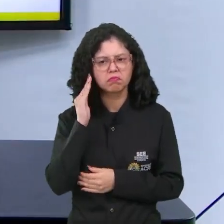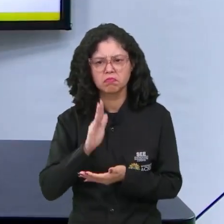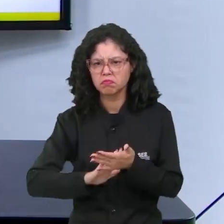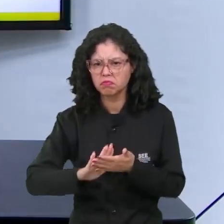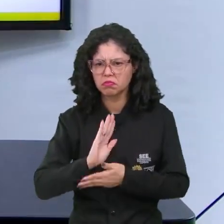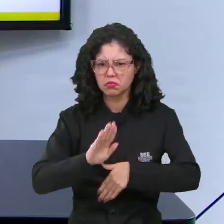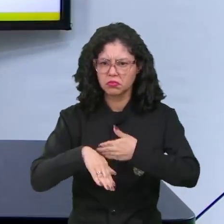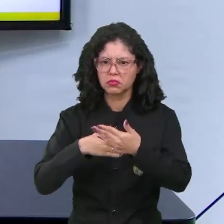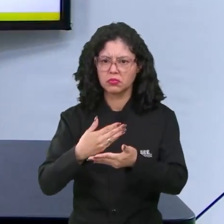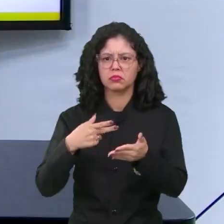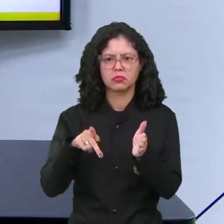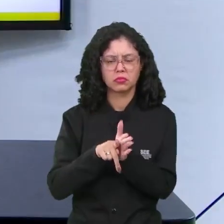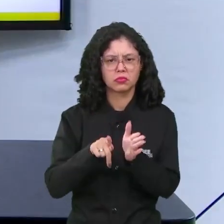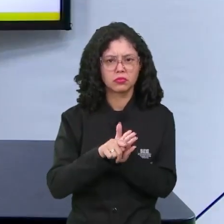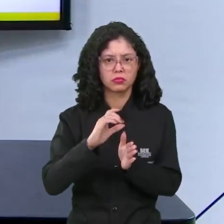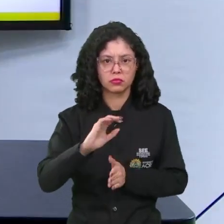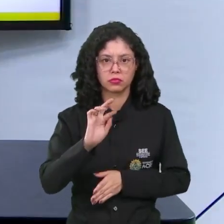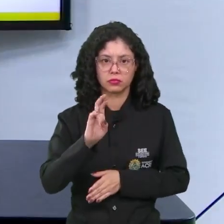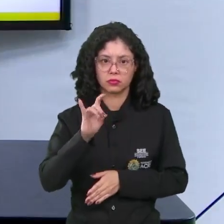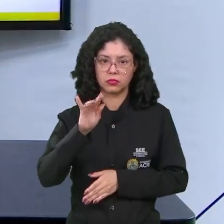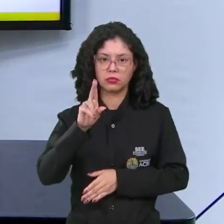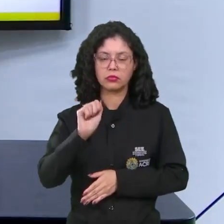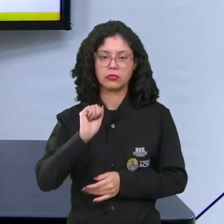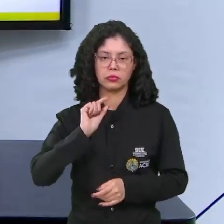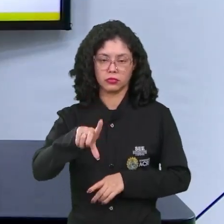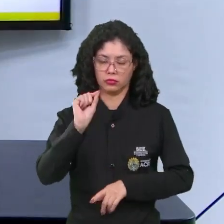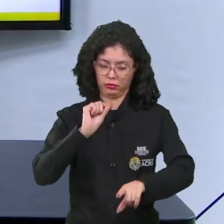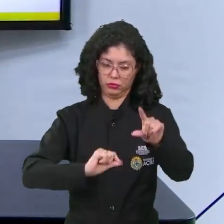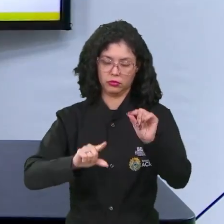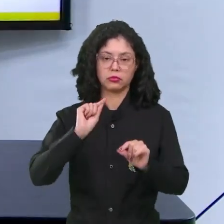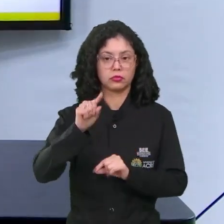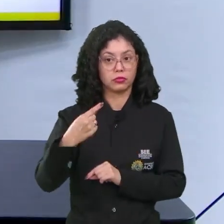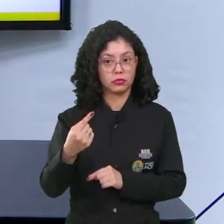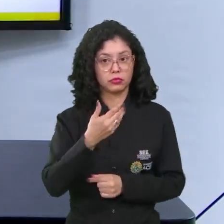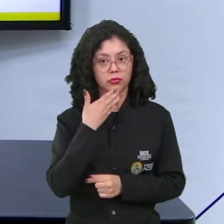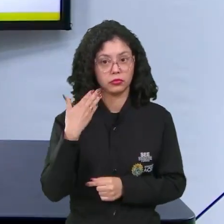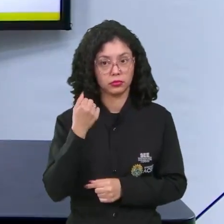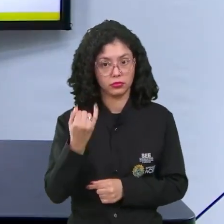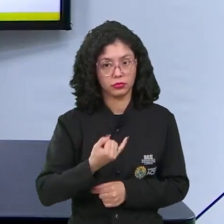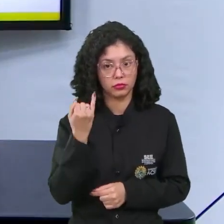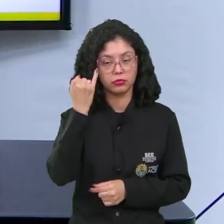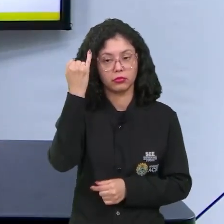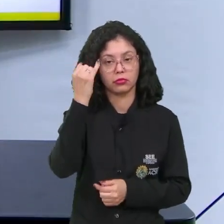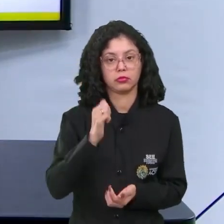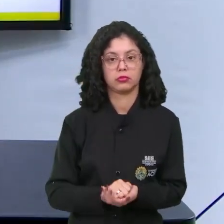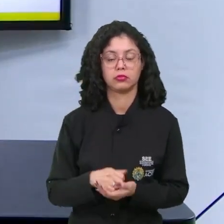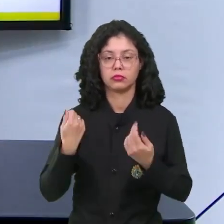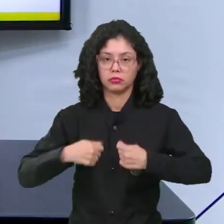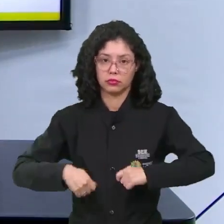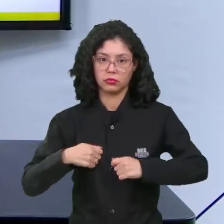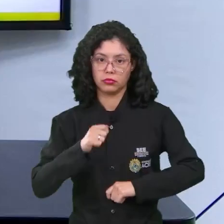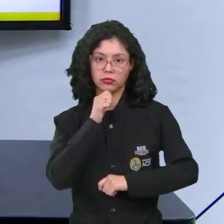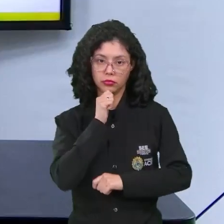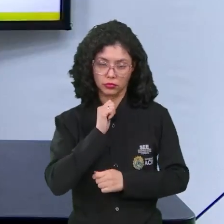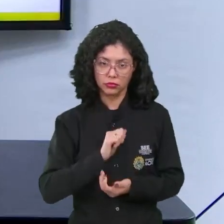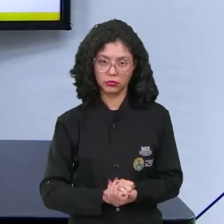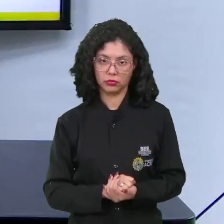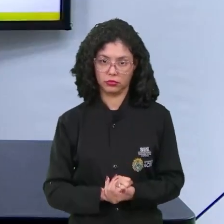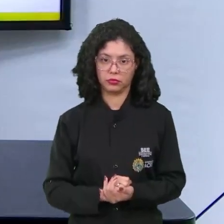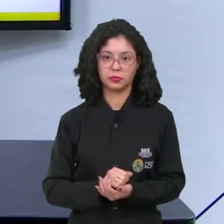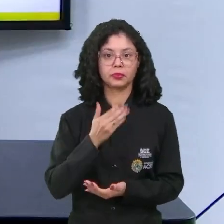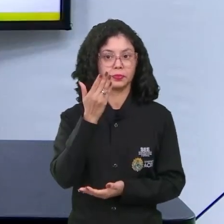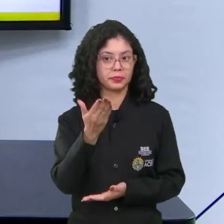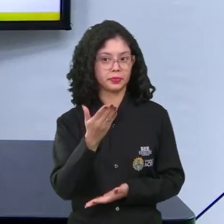esses processos de curadoria, selecionar aquilo que é mais importante, necessário e essencial